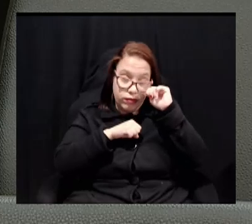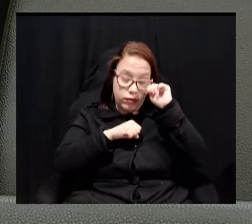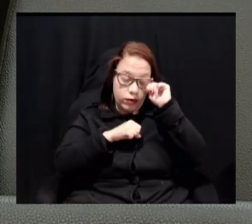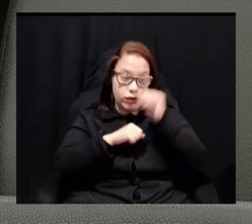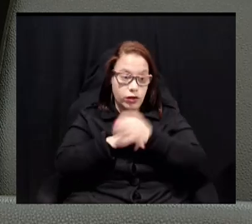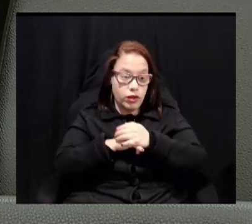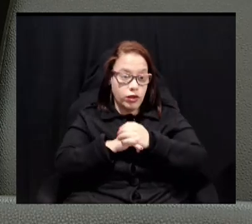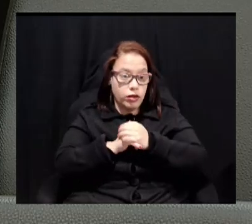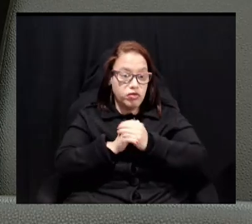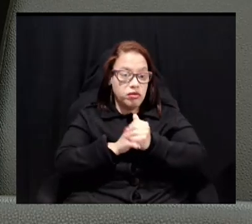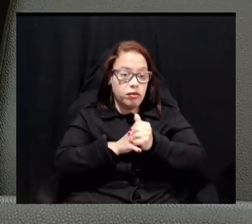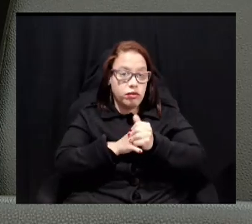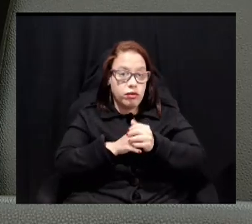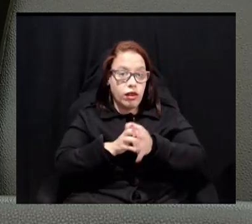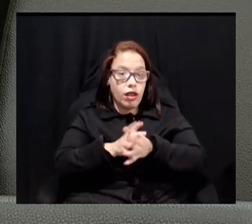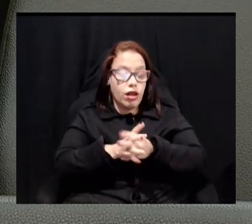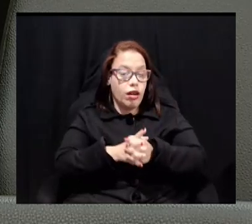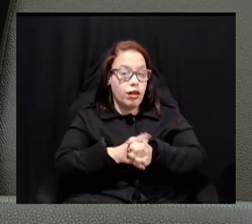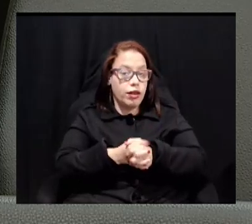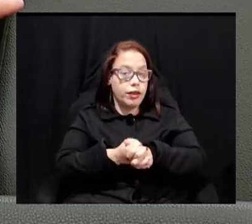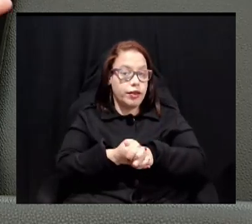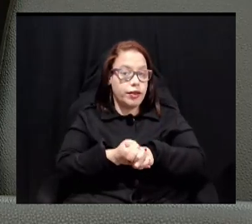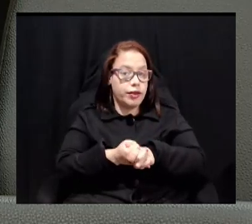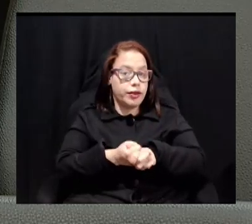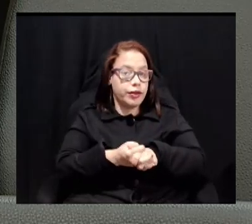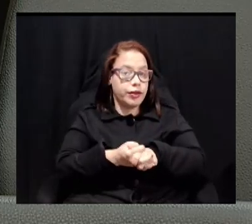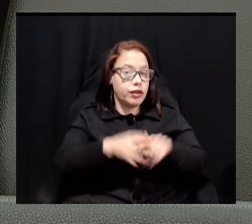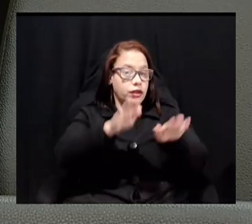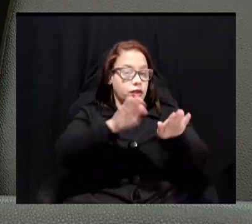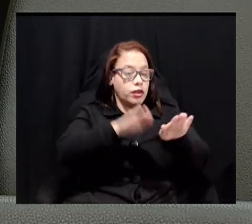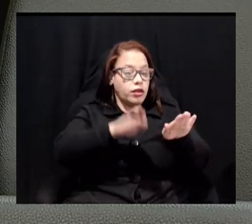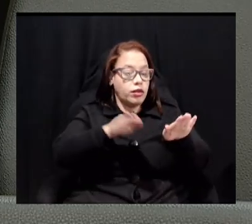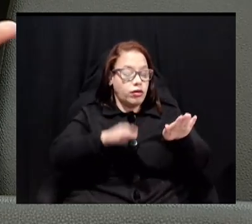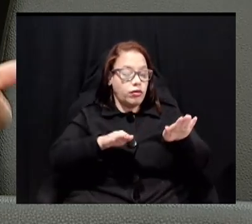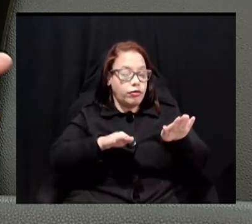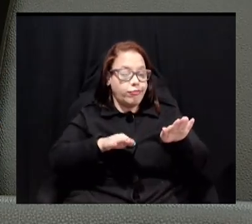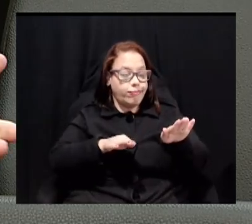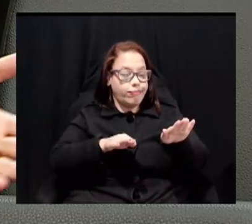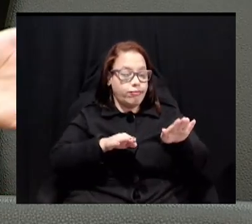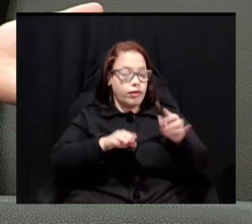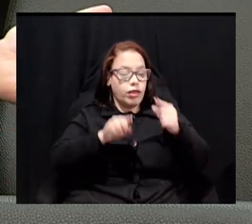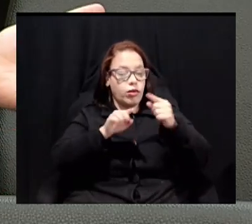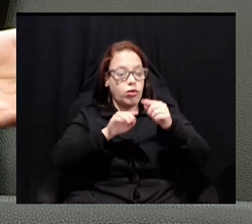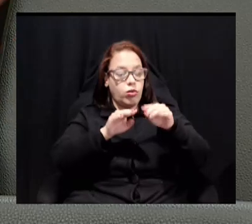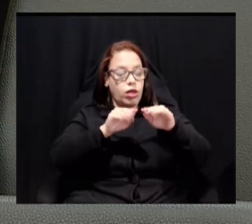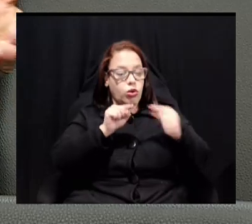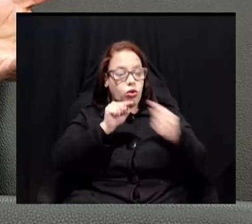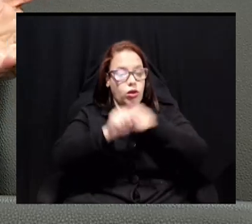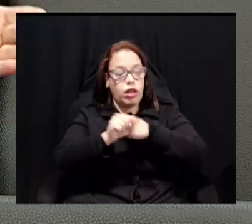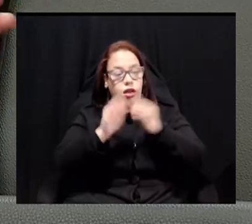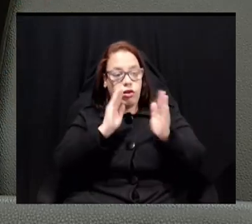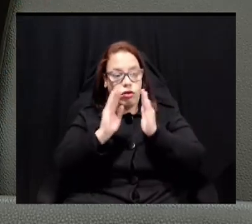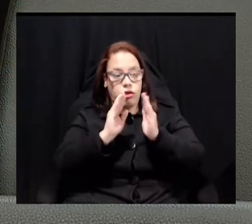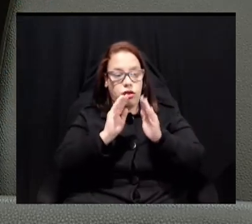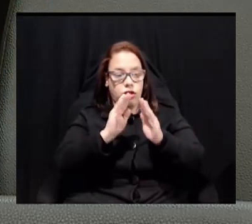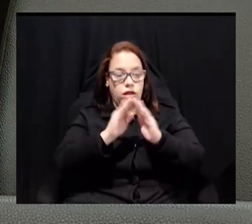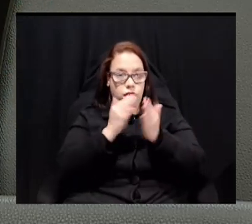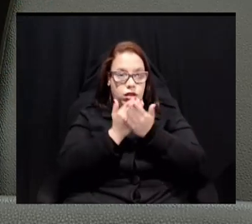Pastor. As vans, ela faz o contraturno da escola. E as vans têm que fazer o trajeto